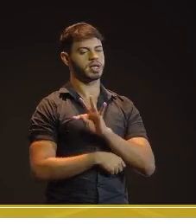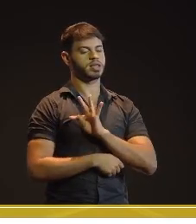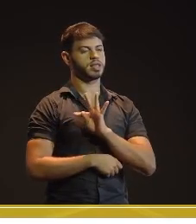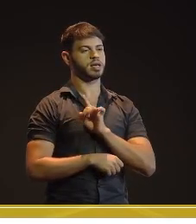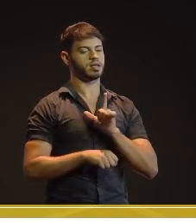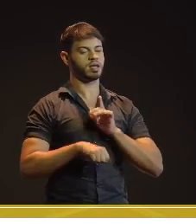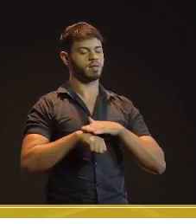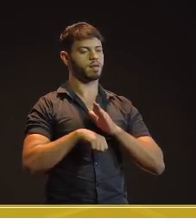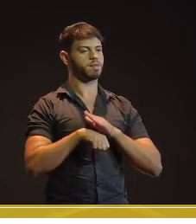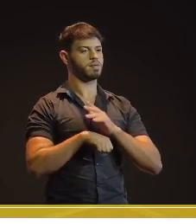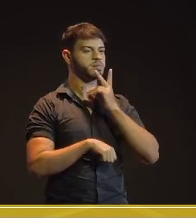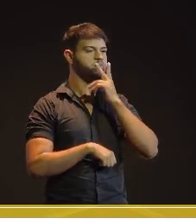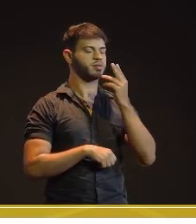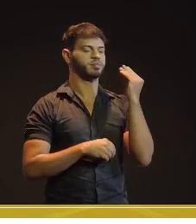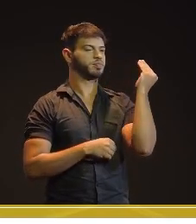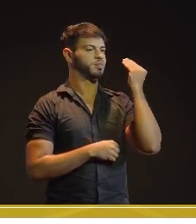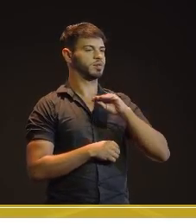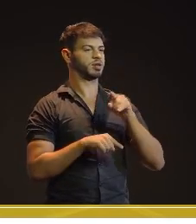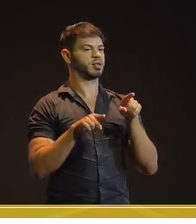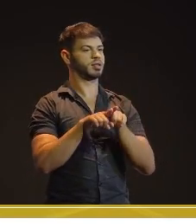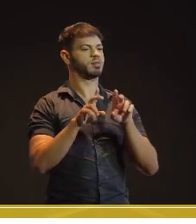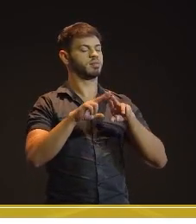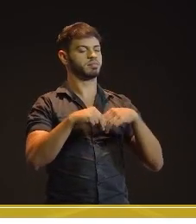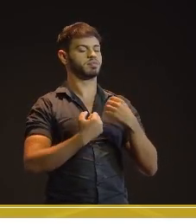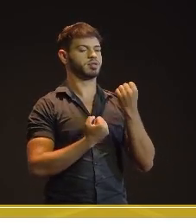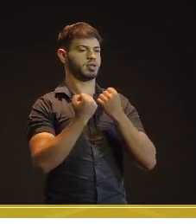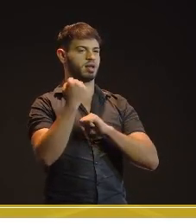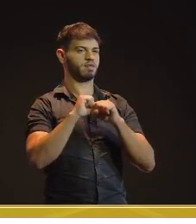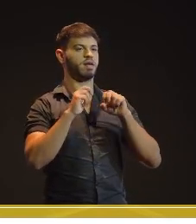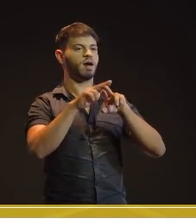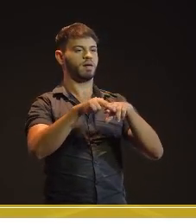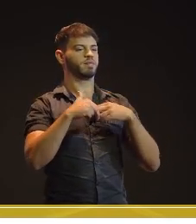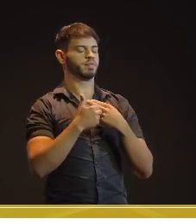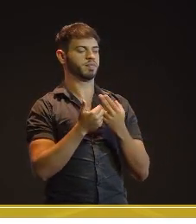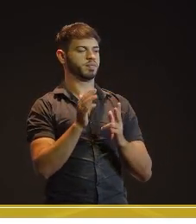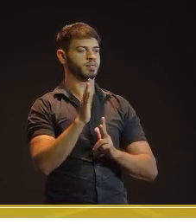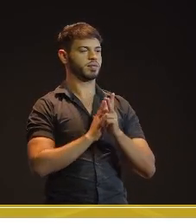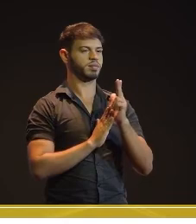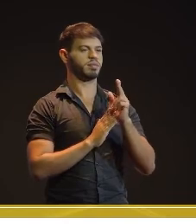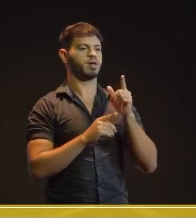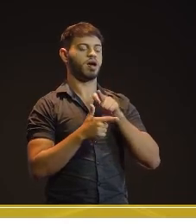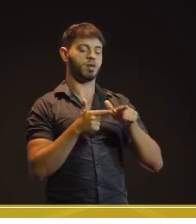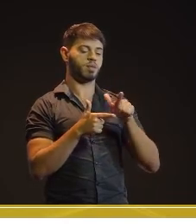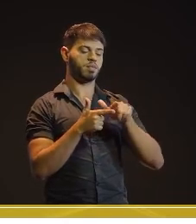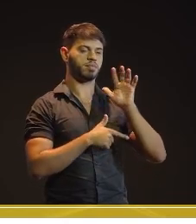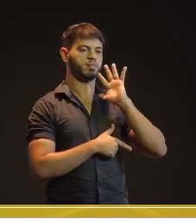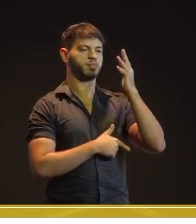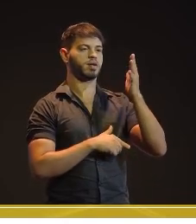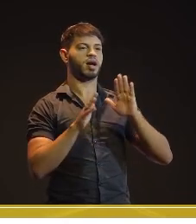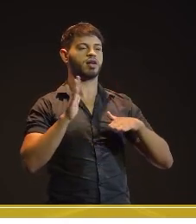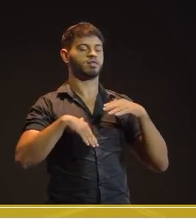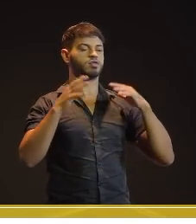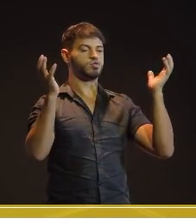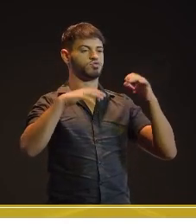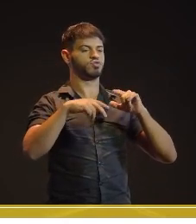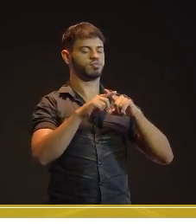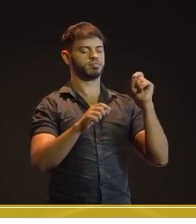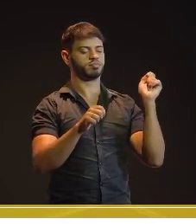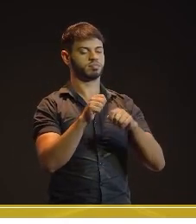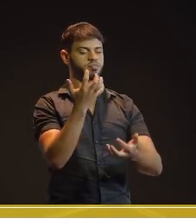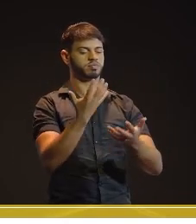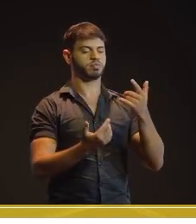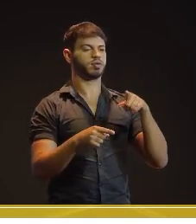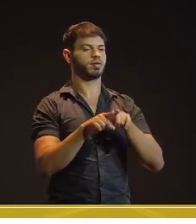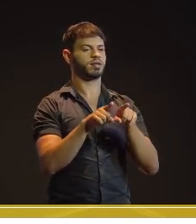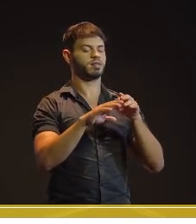impactos extremamente relevantes na gestão da usina. Cortar mato é um problema. Inúmeros curtos, inúmeros incêndios, inúmeros vidros